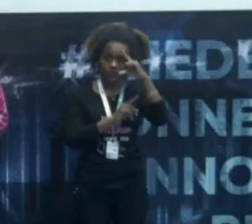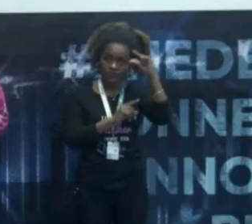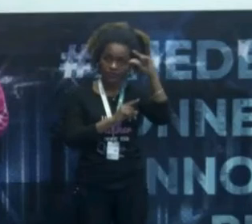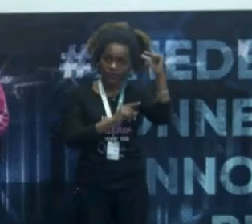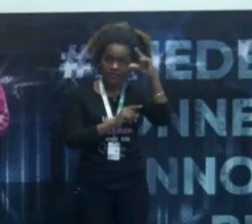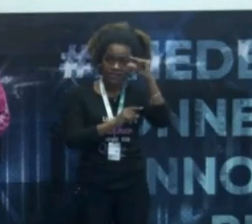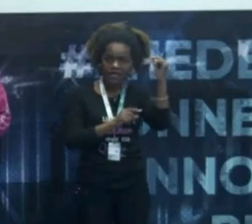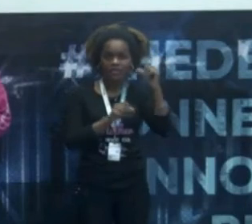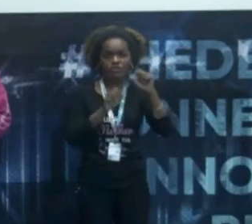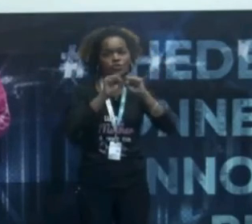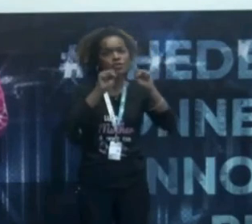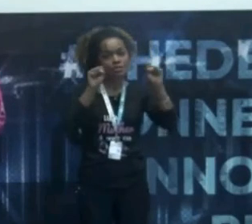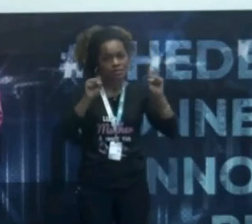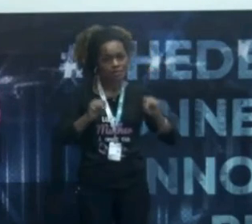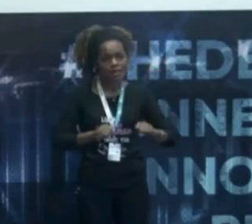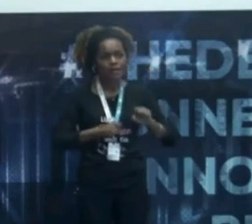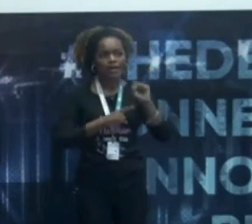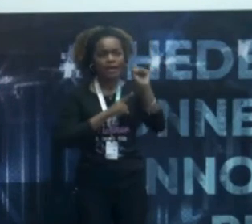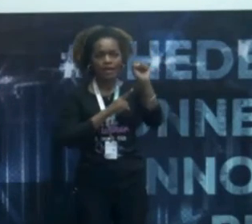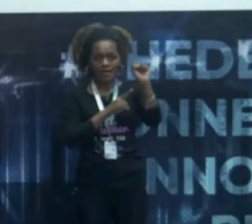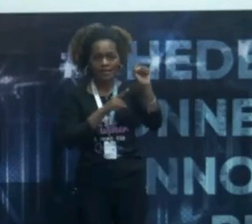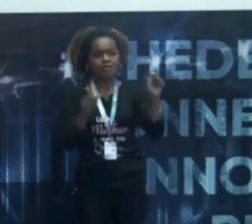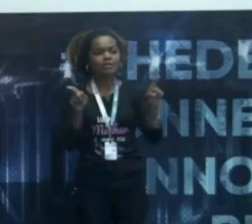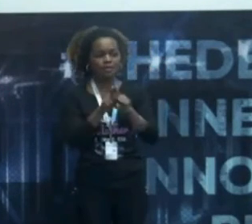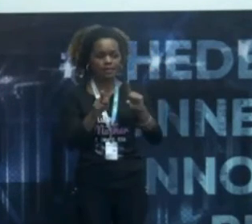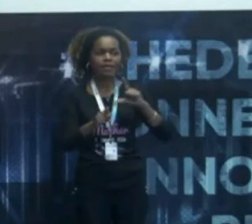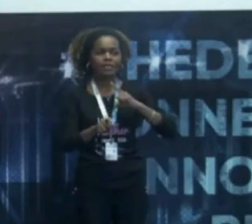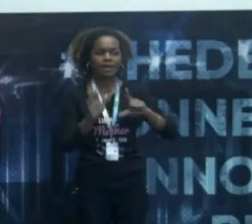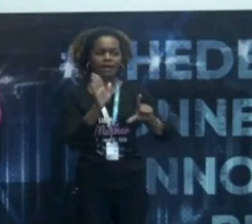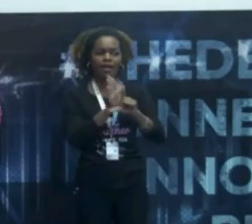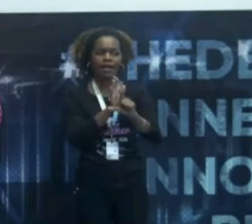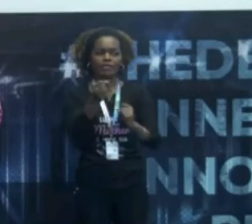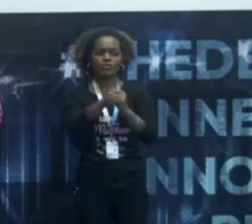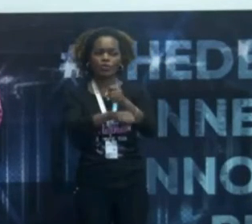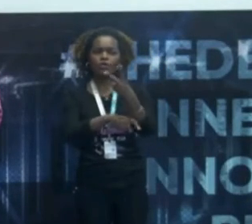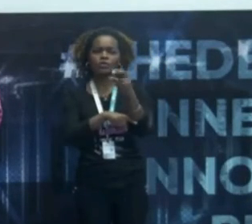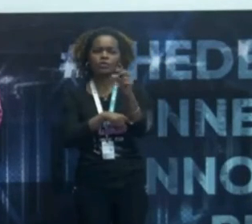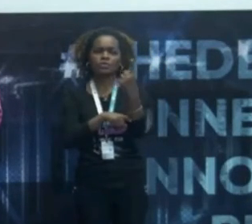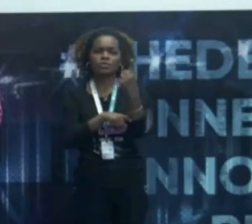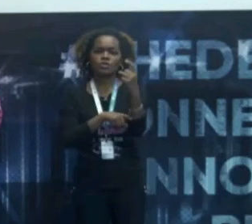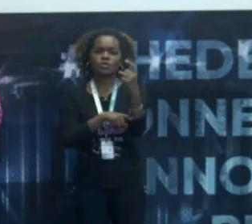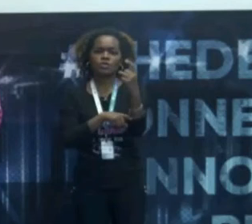S também tem cota, e eu acredito que a partir também ali de 2018, 2019.